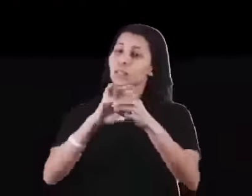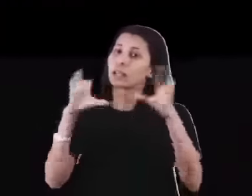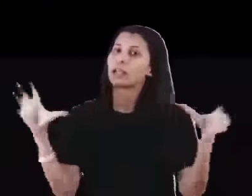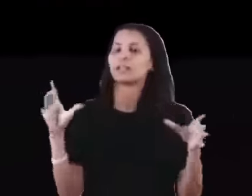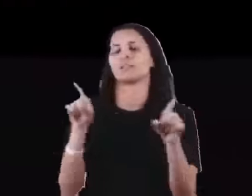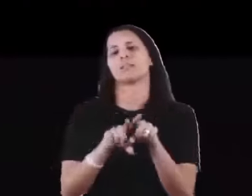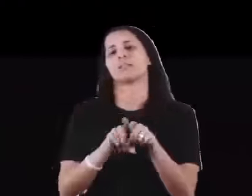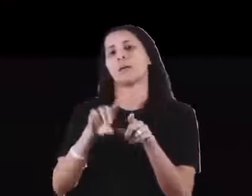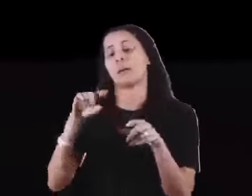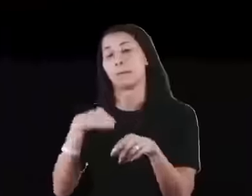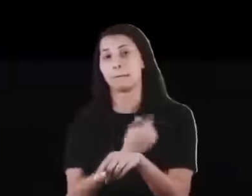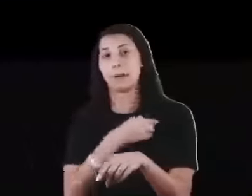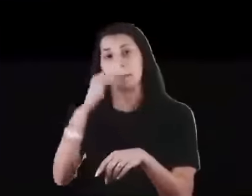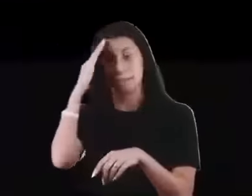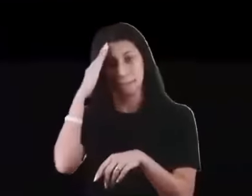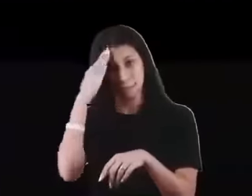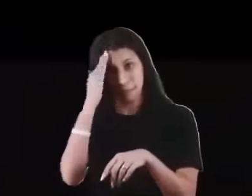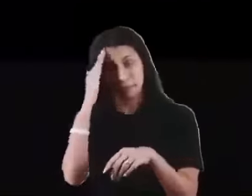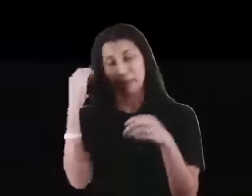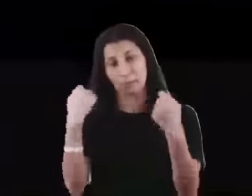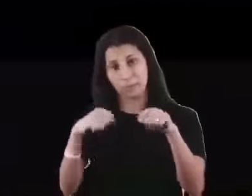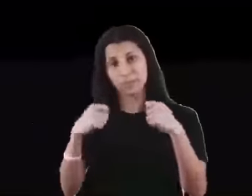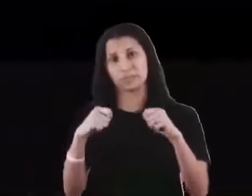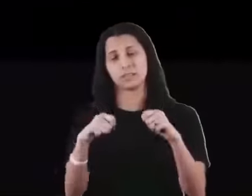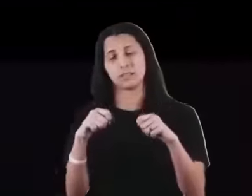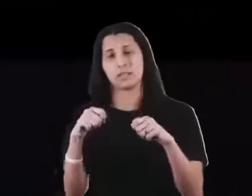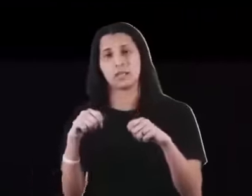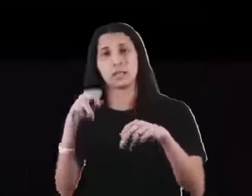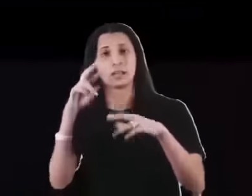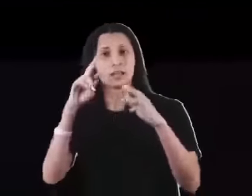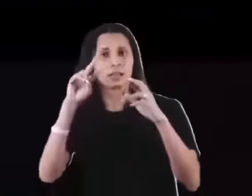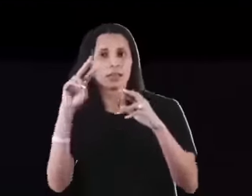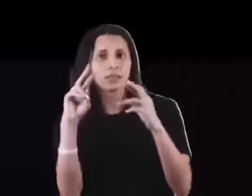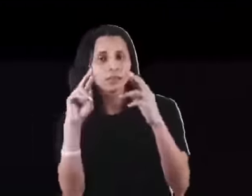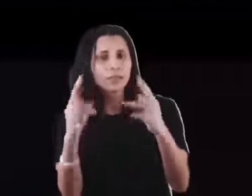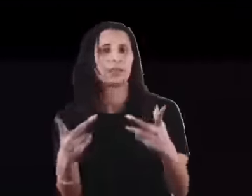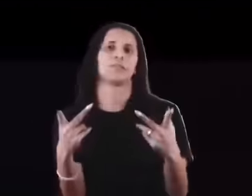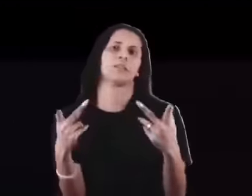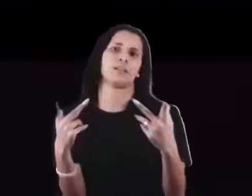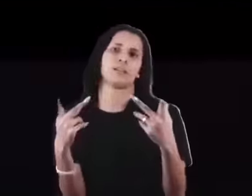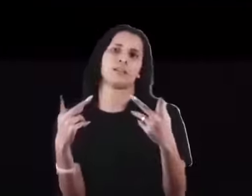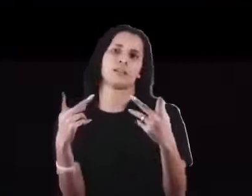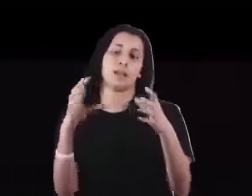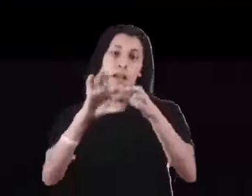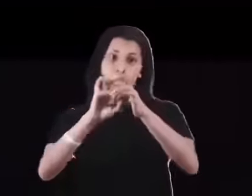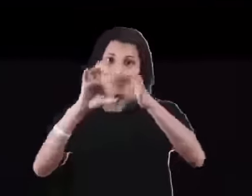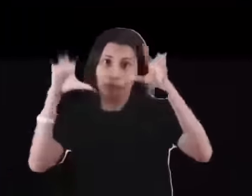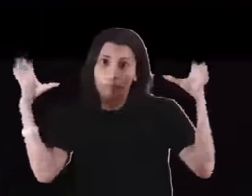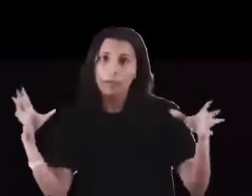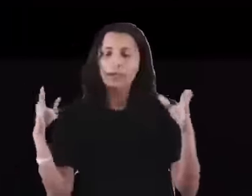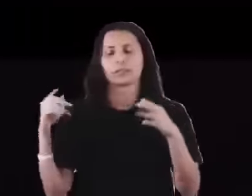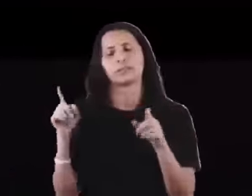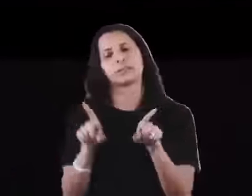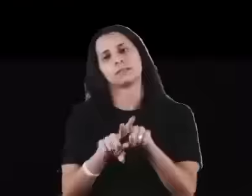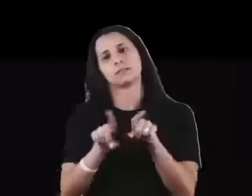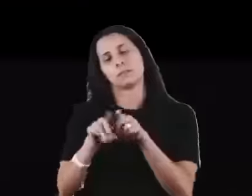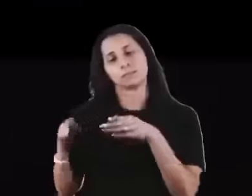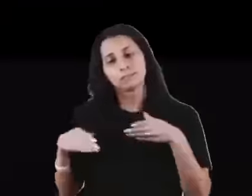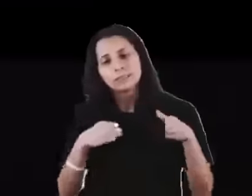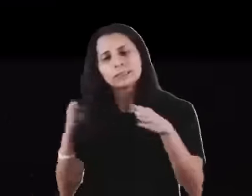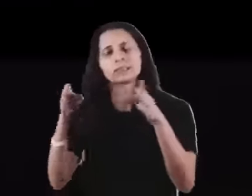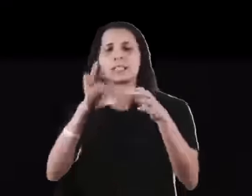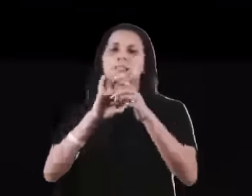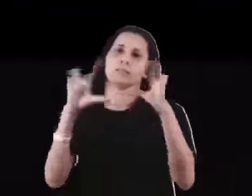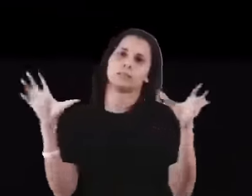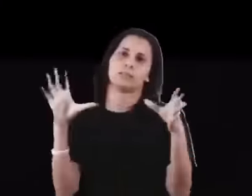entender que há uma diferença entre ser liberta e andar em liberdade Se liberte é o que Jesus já conquistou já fez